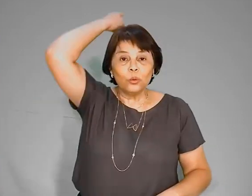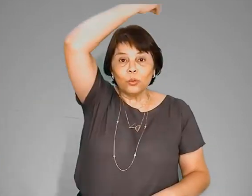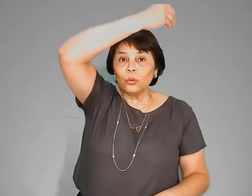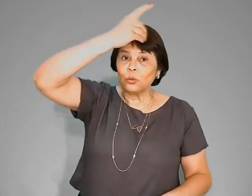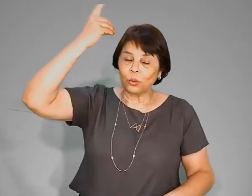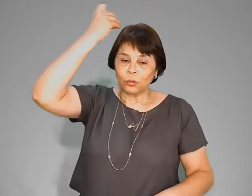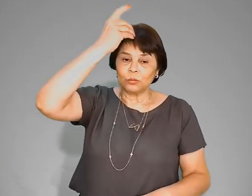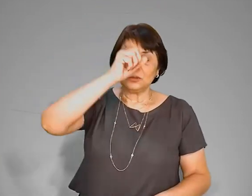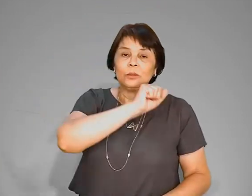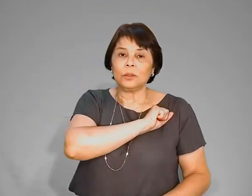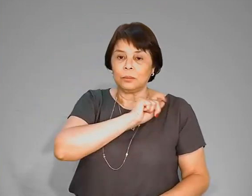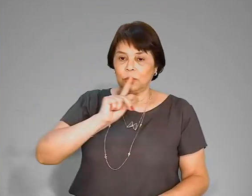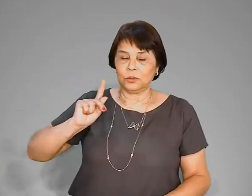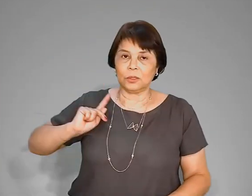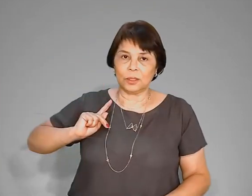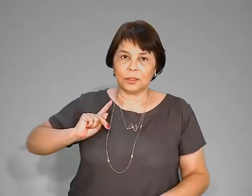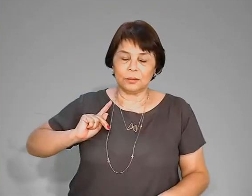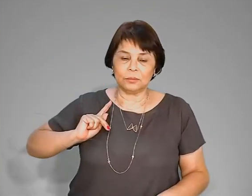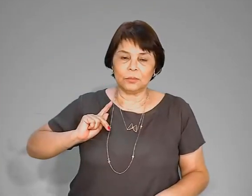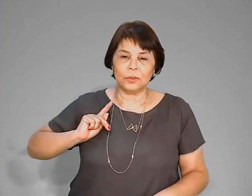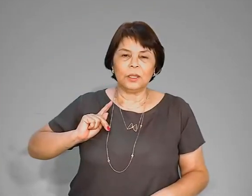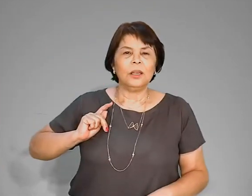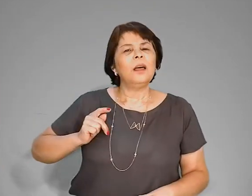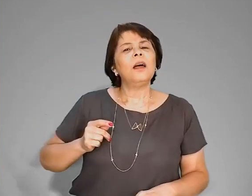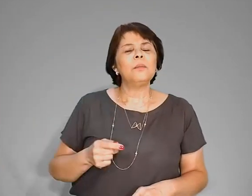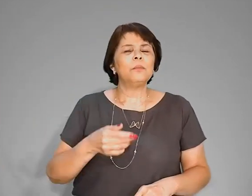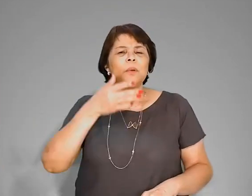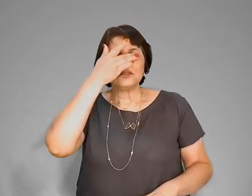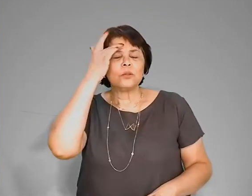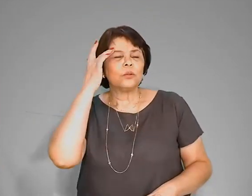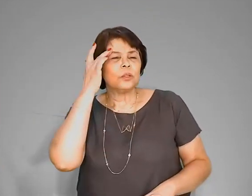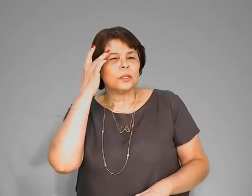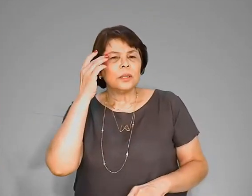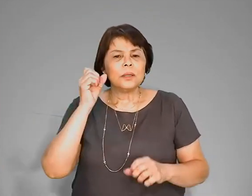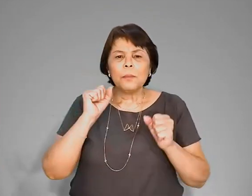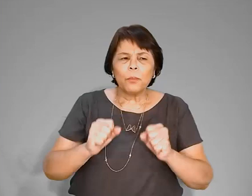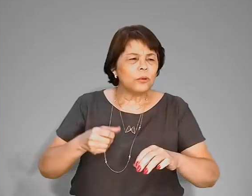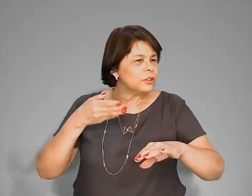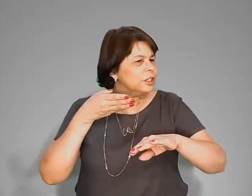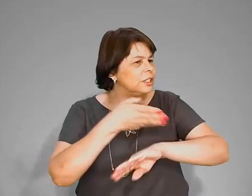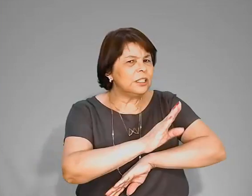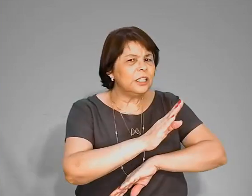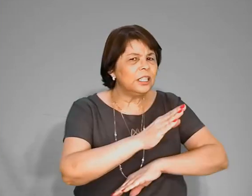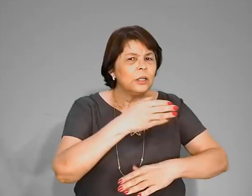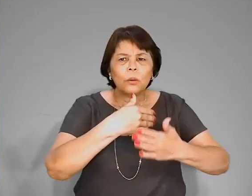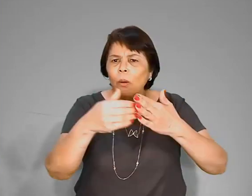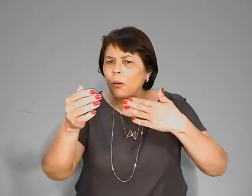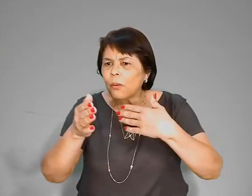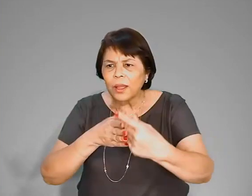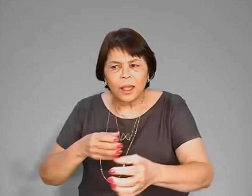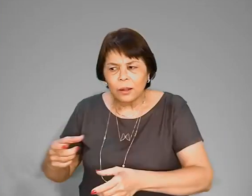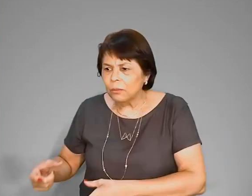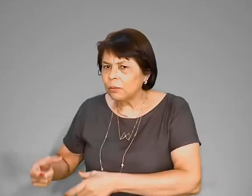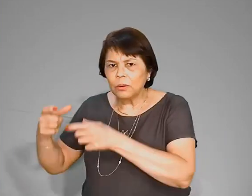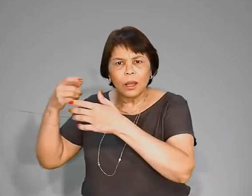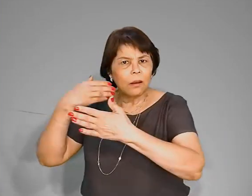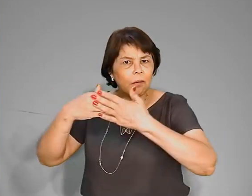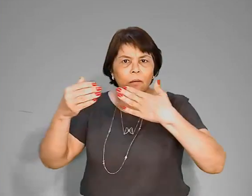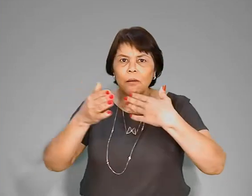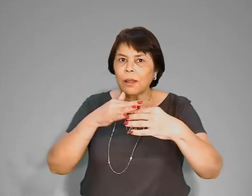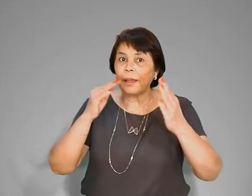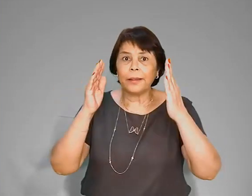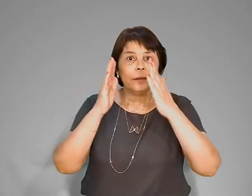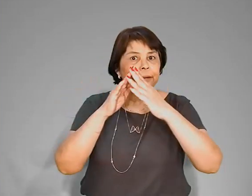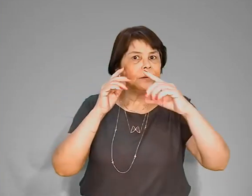aquele cristão, aquele crente, que ele pode entrar, ele tem penetração em qualquer igreja.